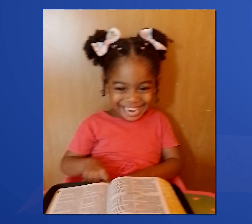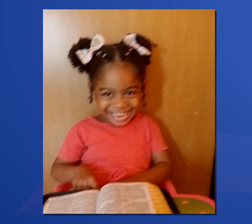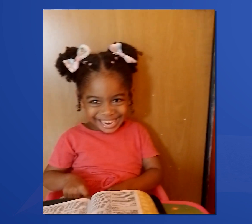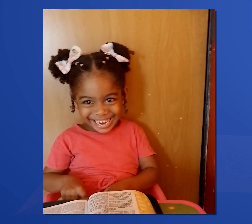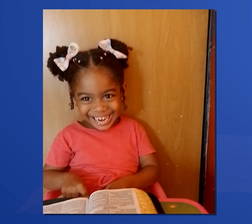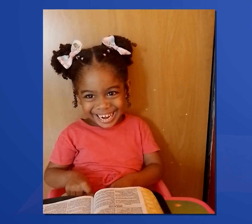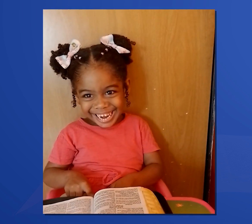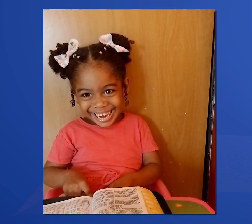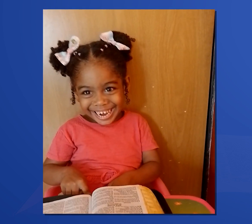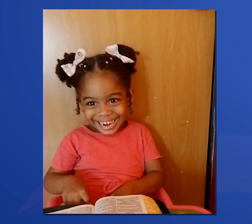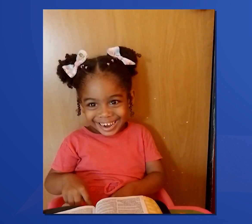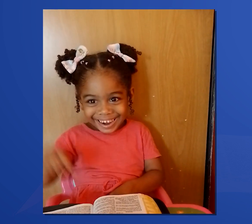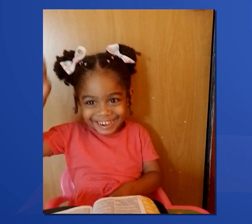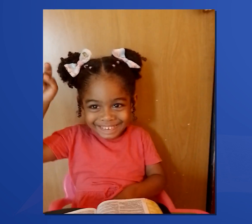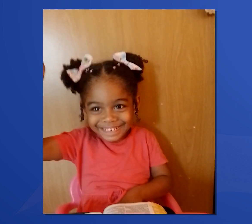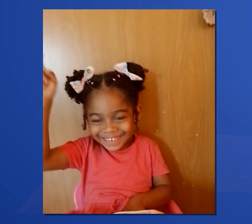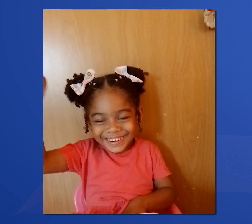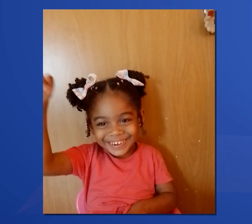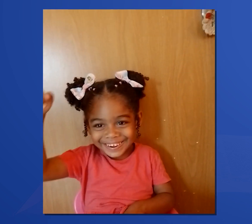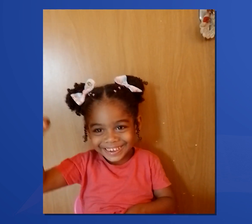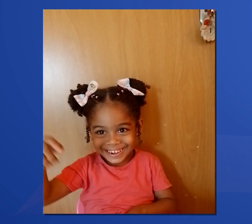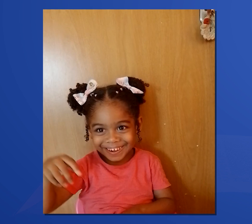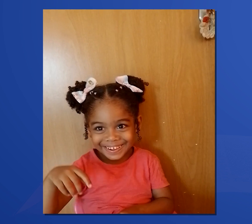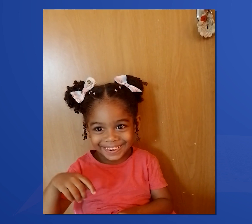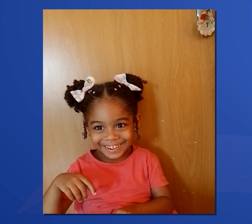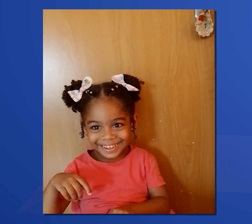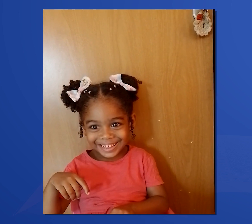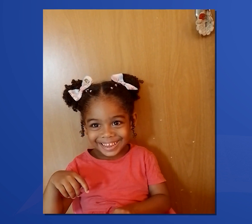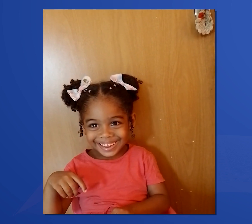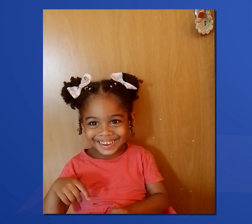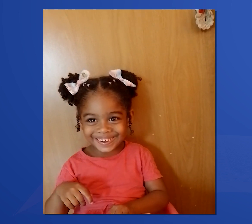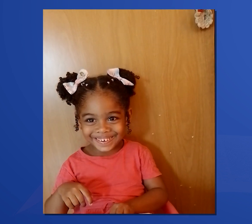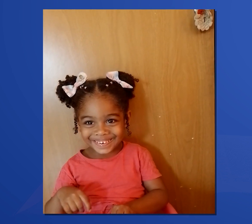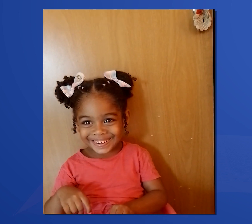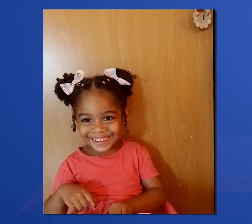servos? As coisas